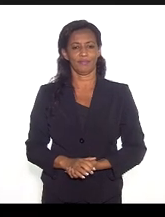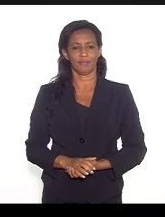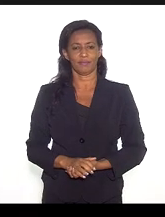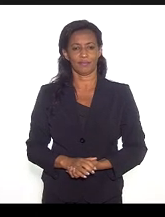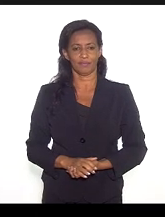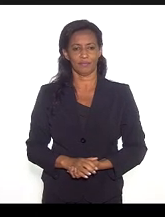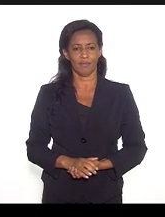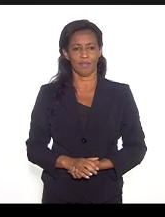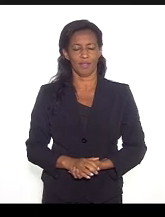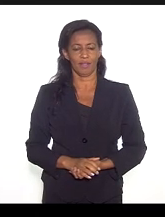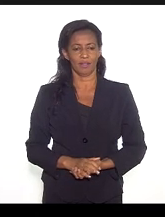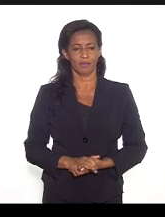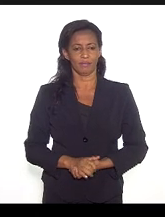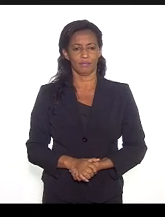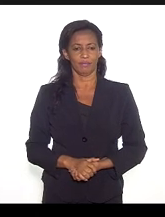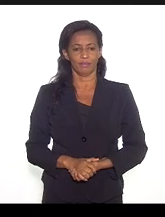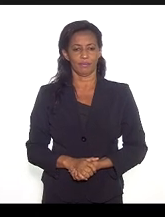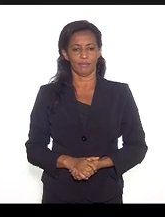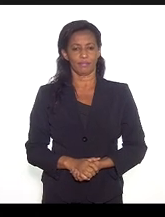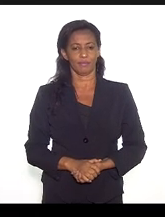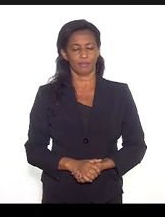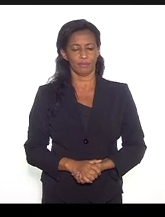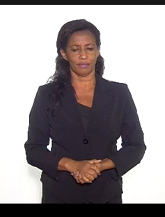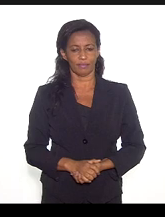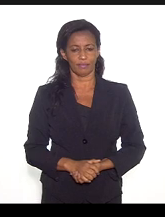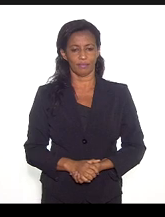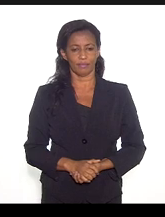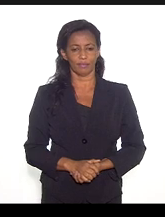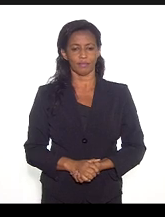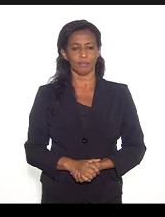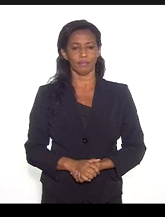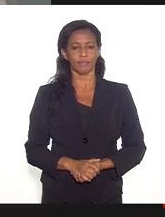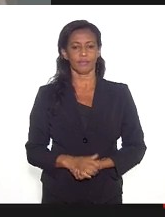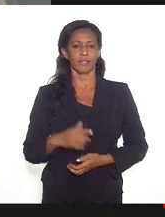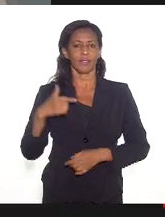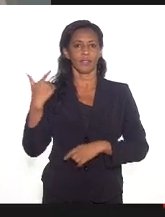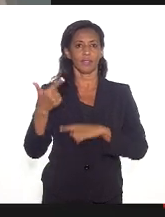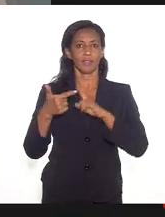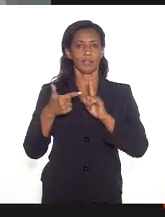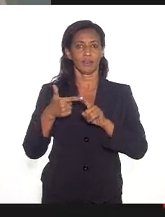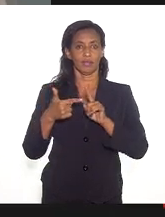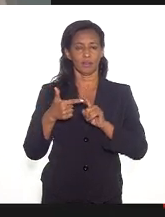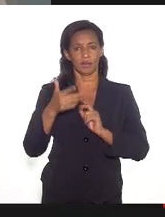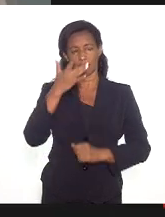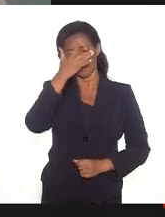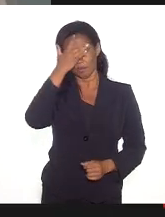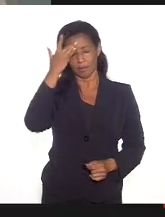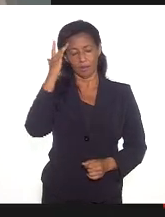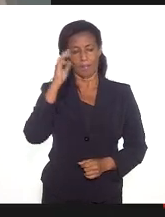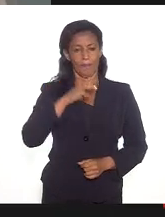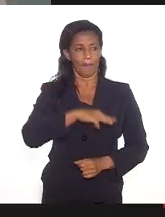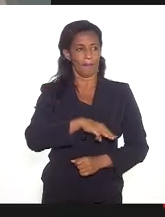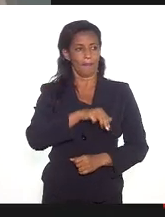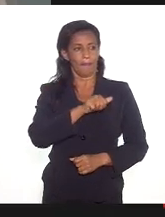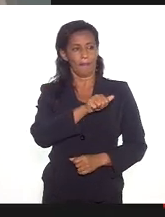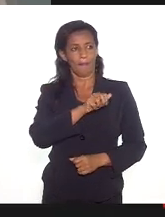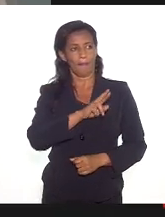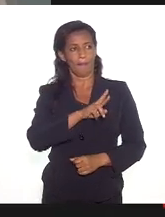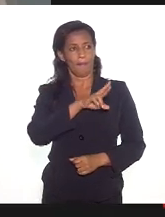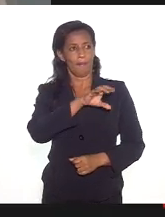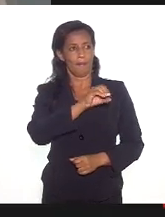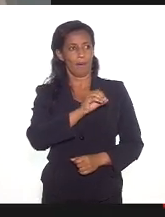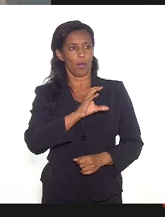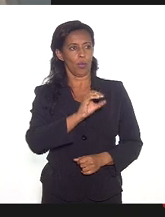Desculpe, deputada, pronto. Não, fica à vontade, almirante. Segundo orador inscrito é o doutor Mauro Osório, da